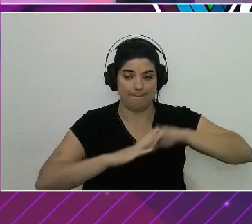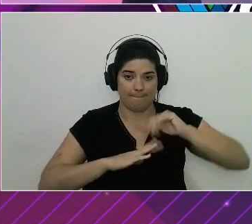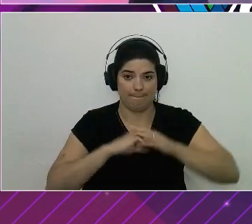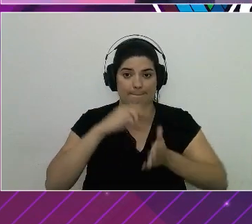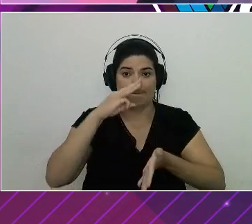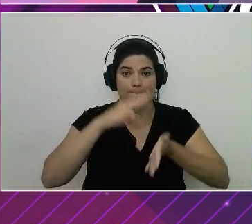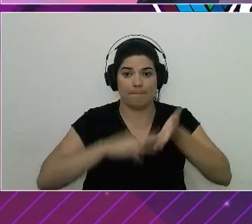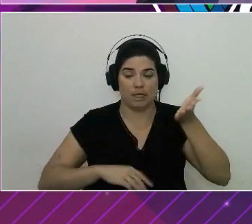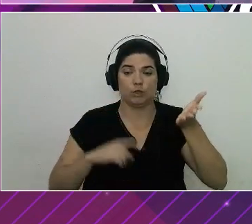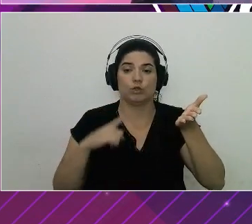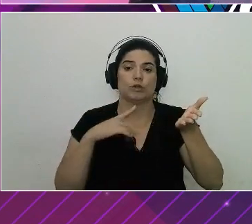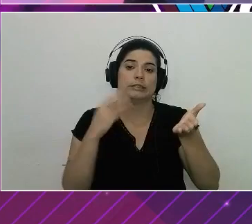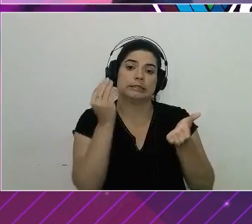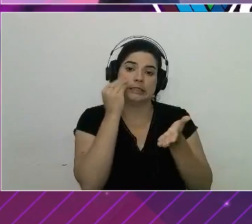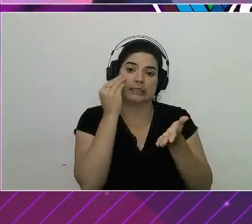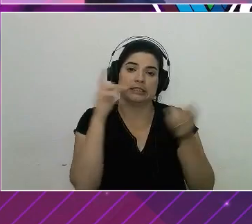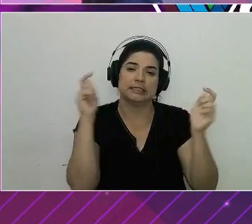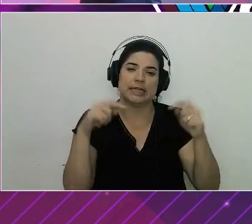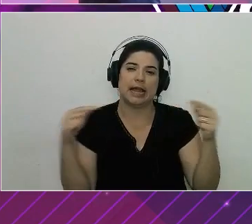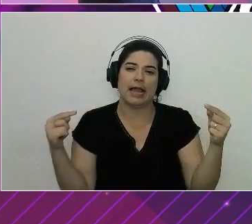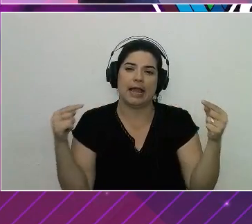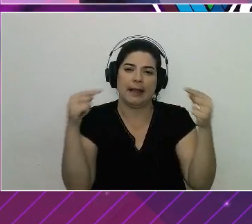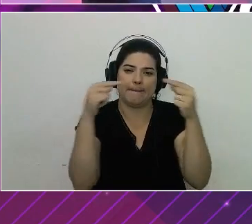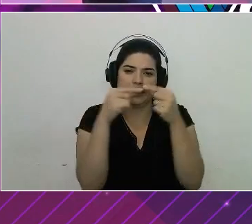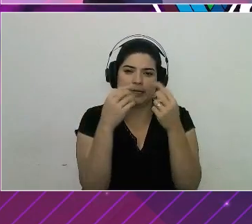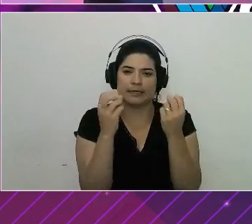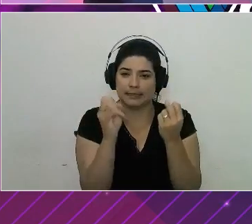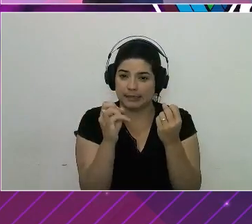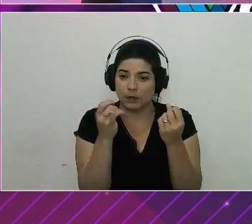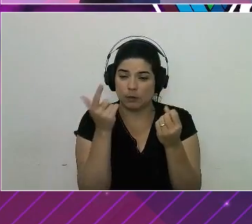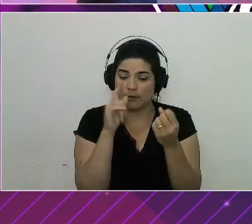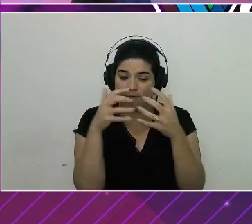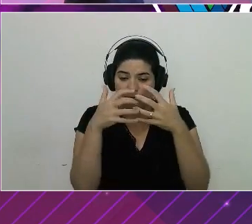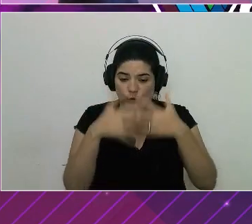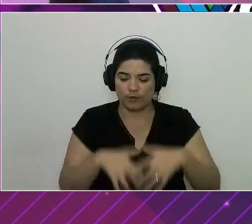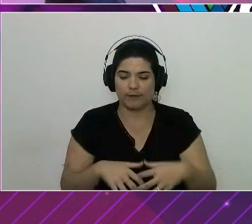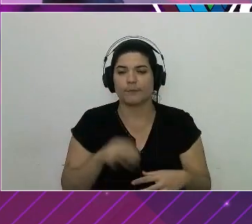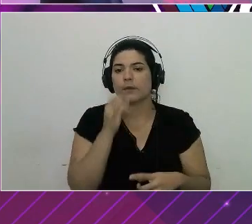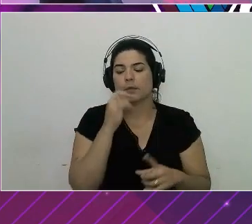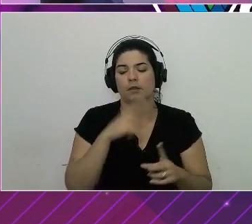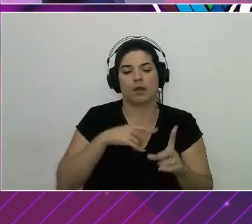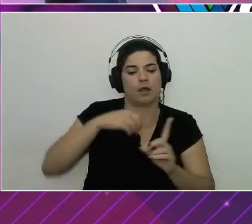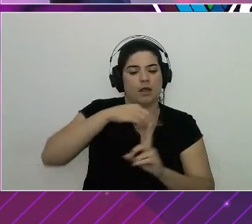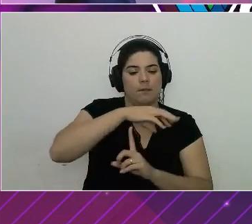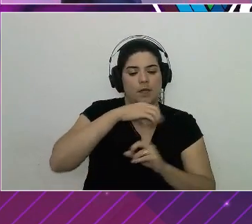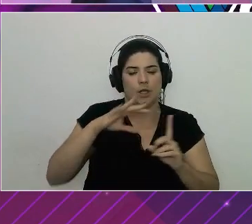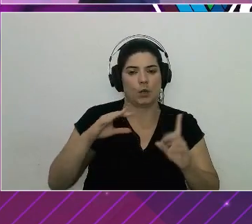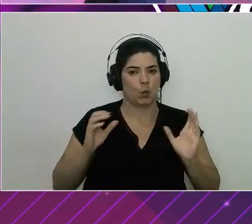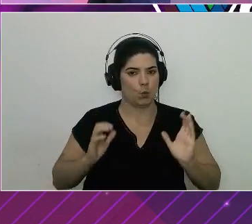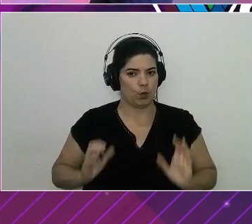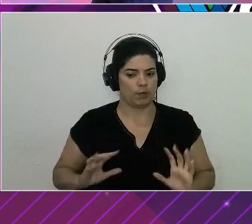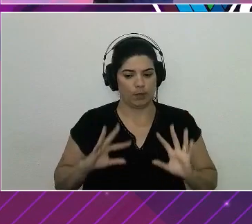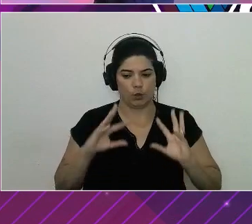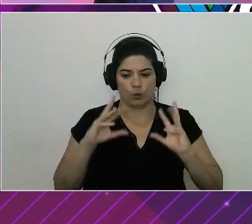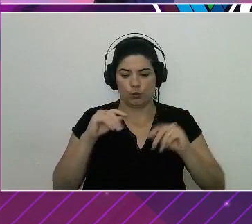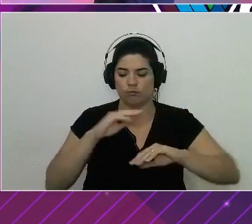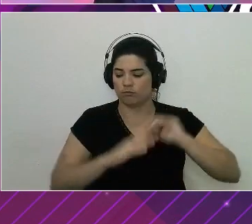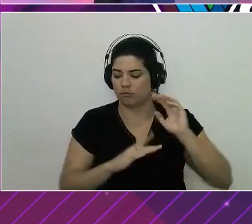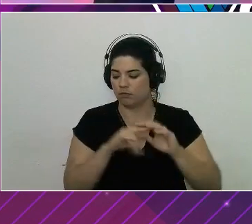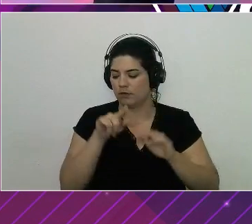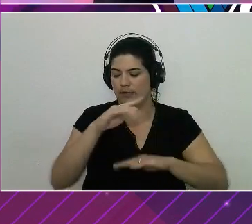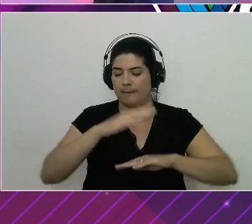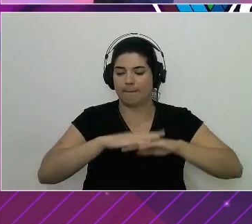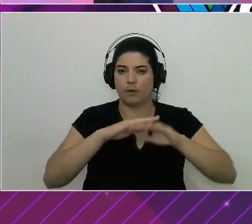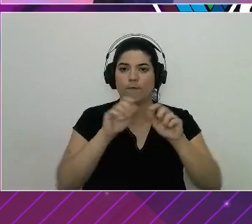aplicação para verificar o seu funcionamento. Então, beleza, se você tem uma aplicação, ela tem um comportamento, e seu comportamento, todas as operações que você executa tem um